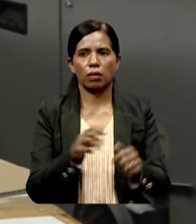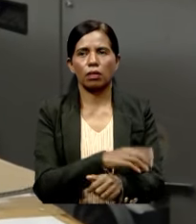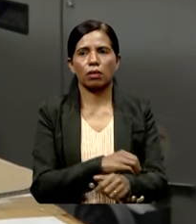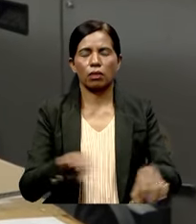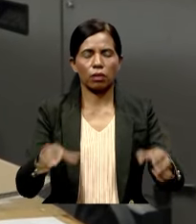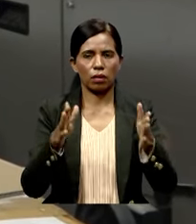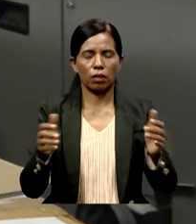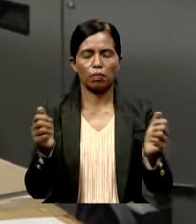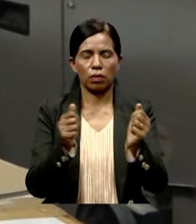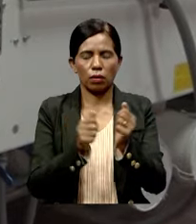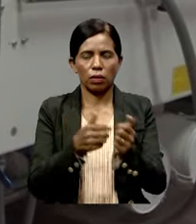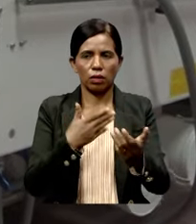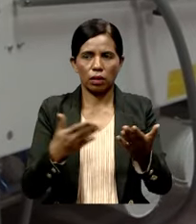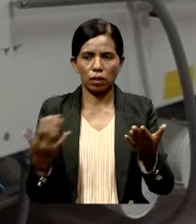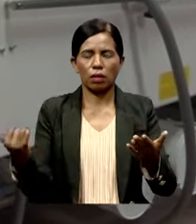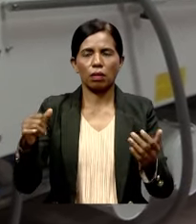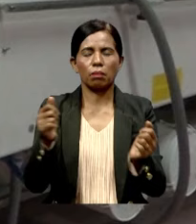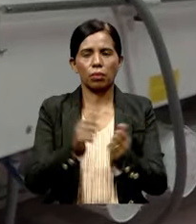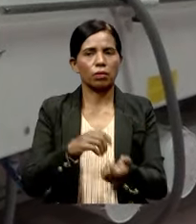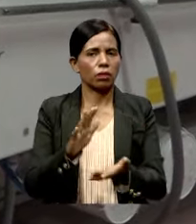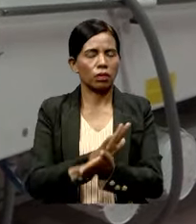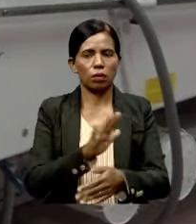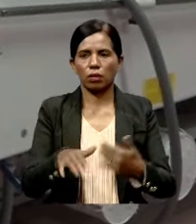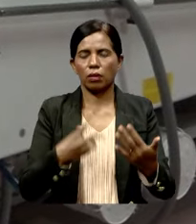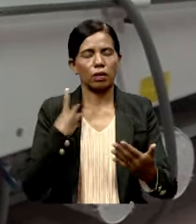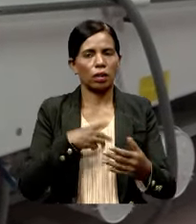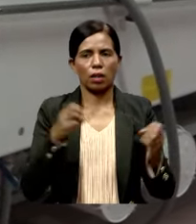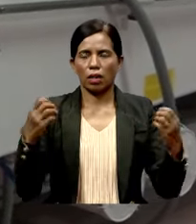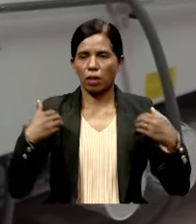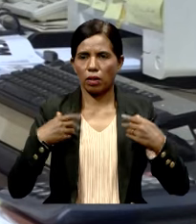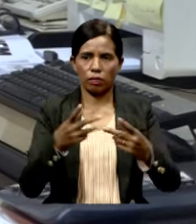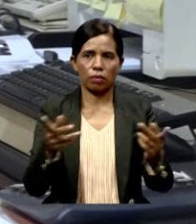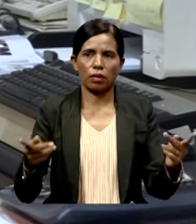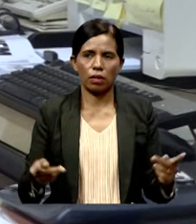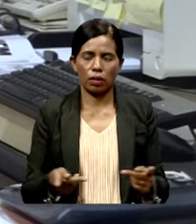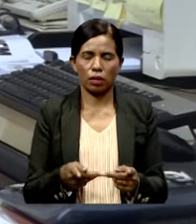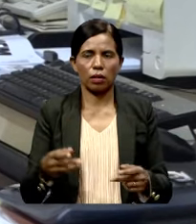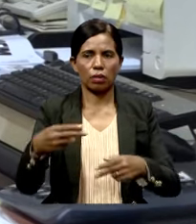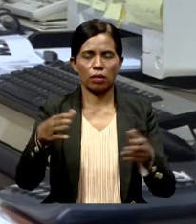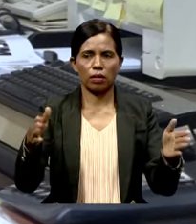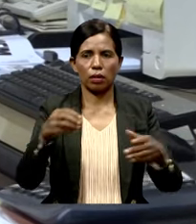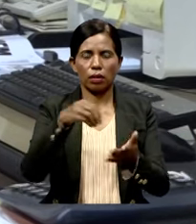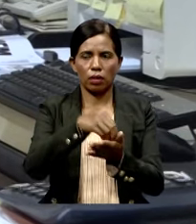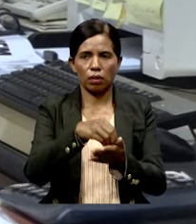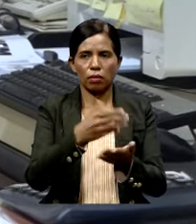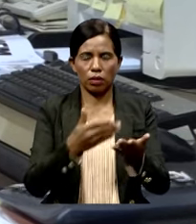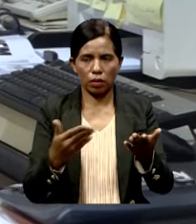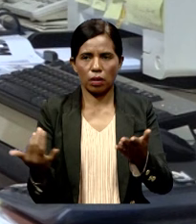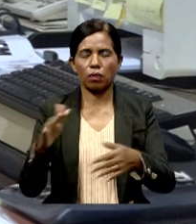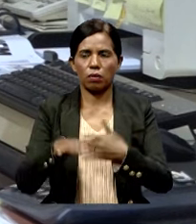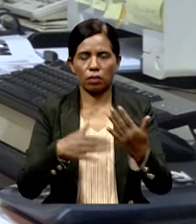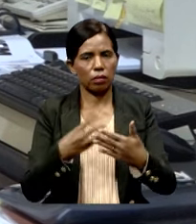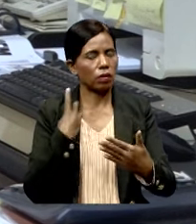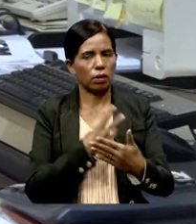muito com máquinas, muito com suratão, você nem também tem espaço a tua halo de armazém queta para ver raio de materiais e